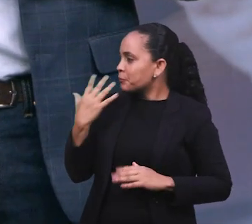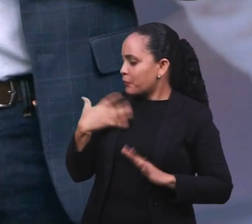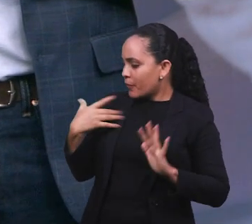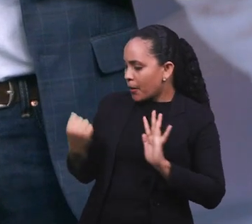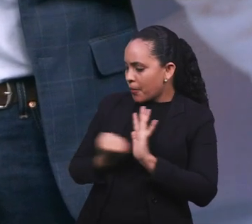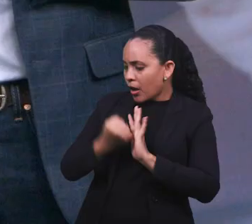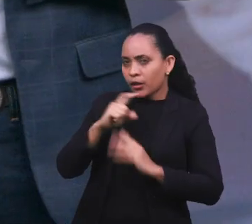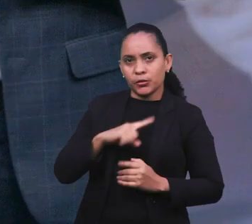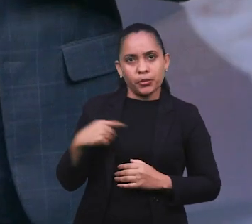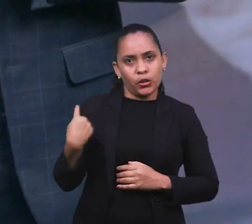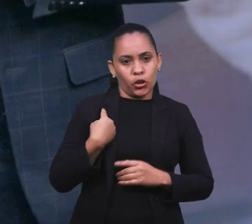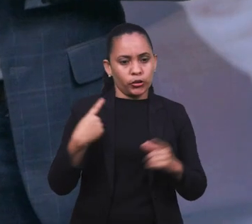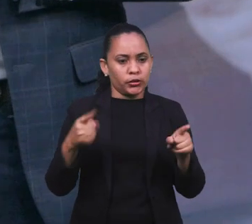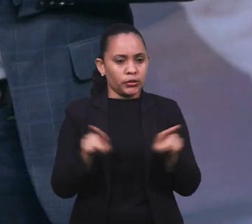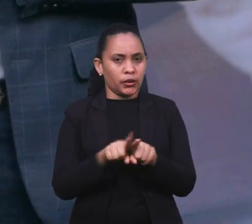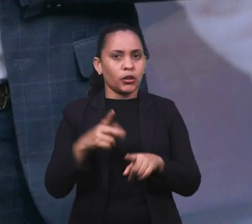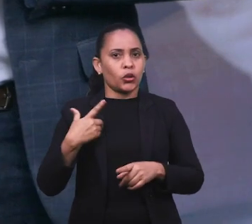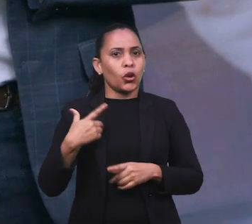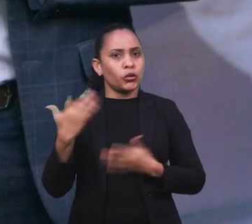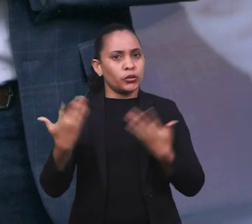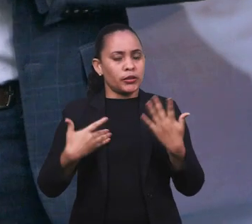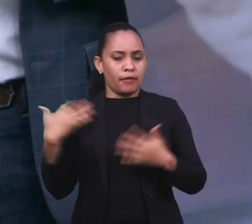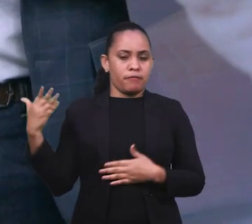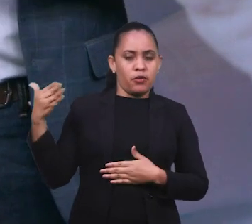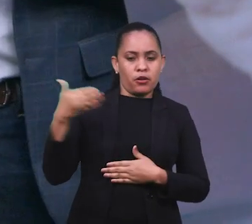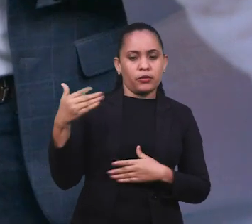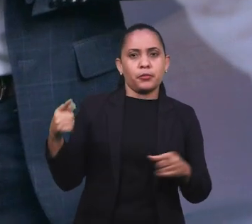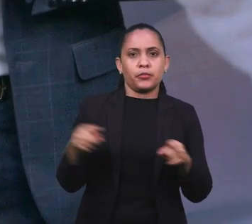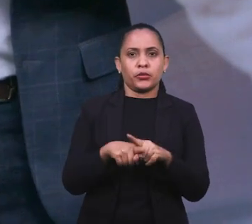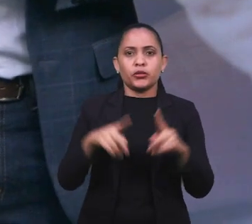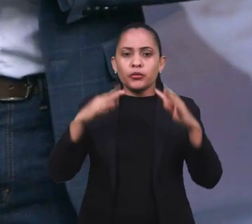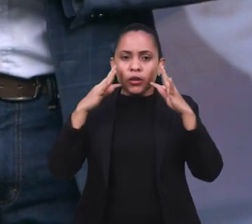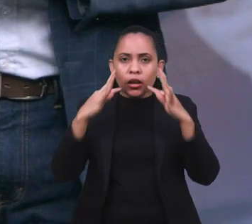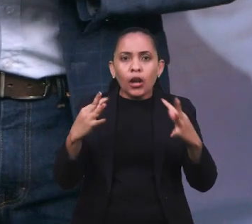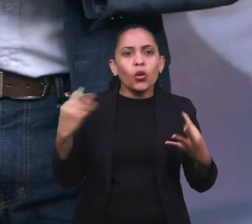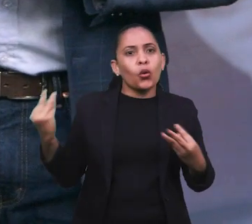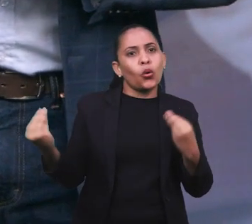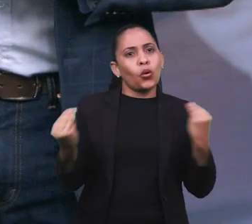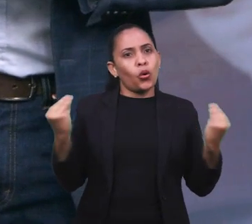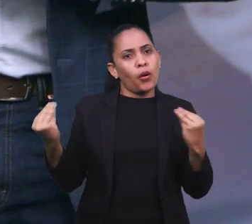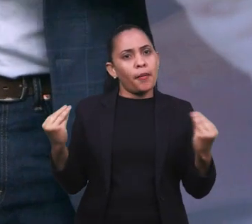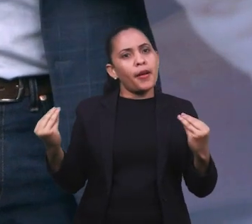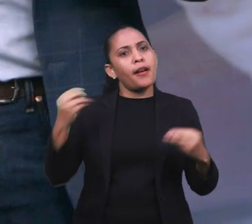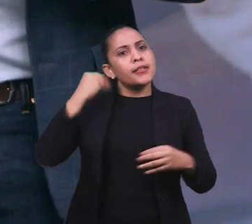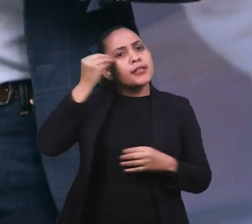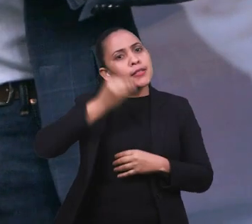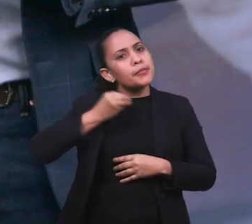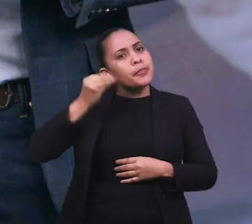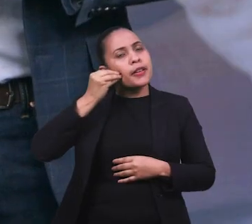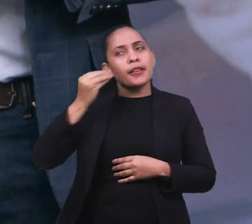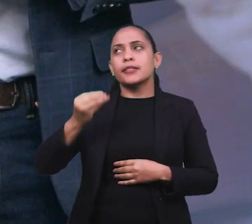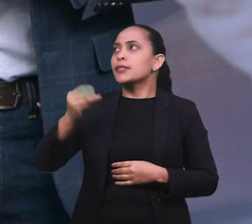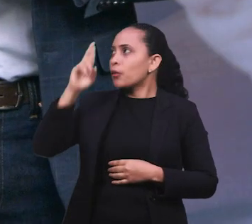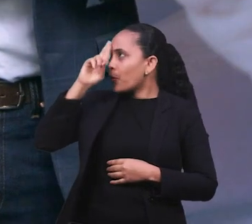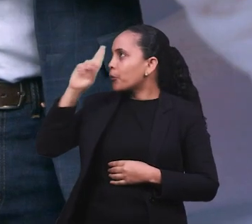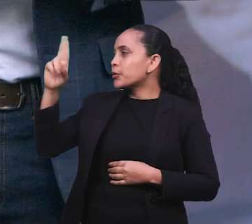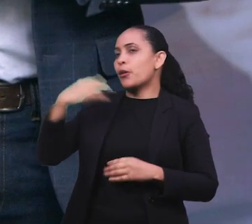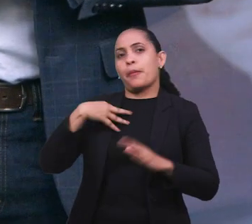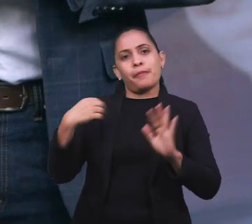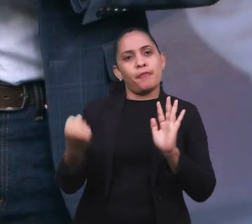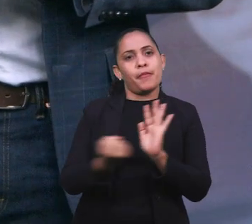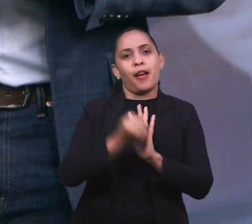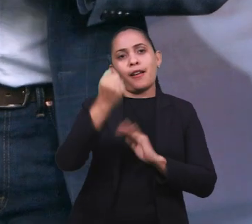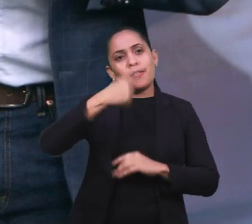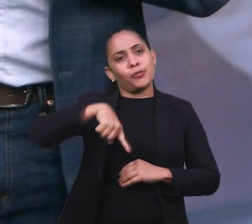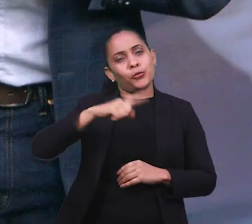para nós, porque todos os irmãos que vieram aqui testificaram de como que as experiências com o Senhor foram